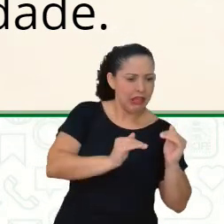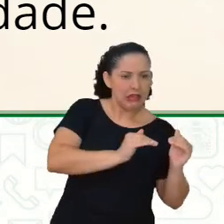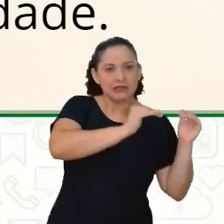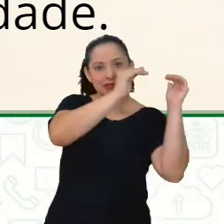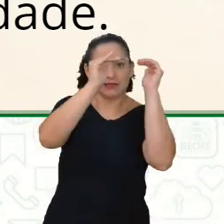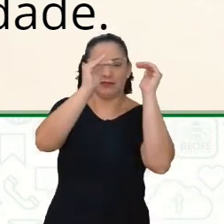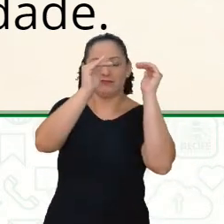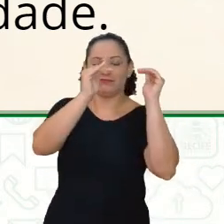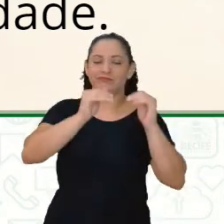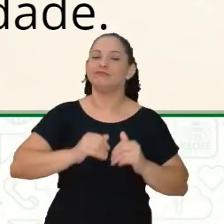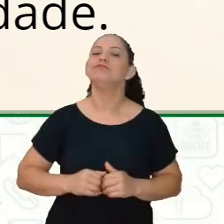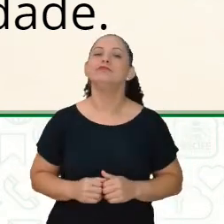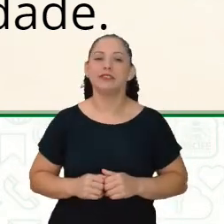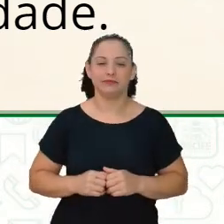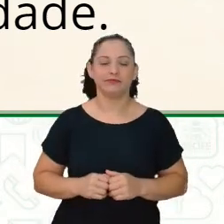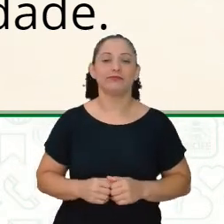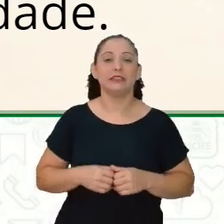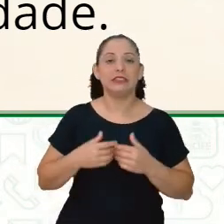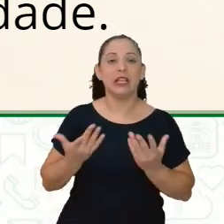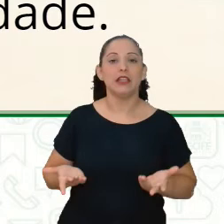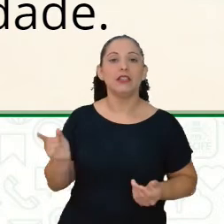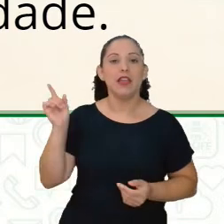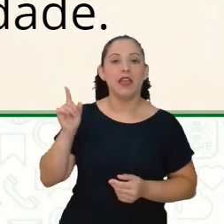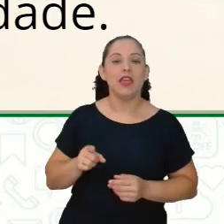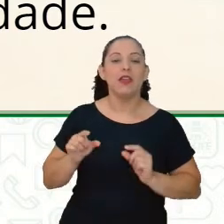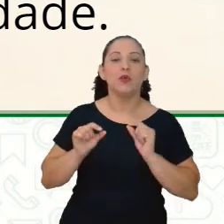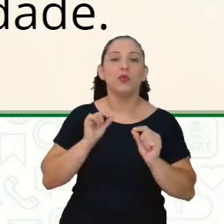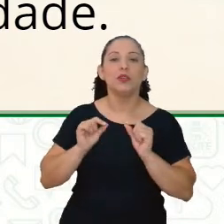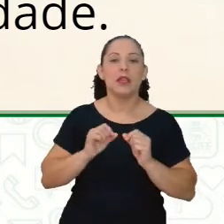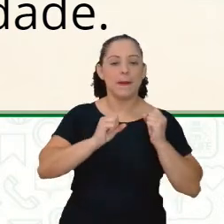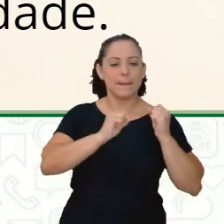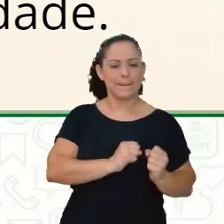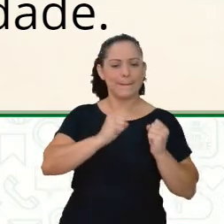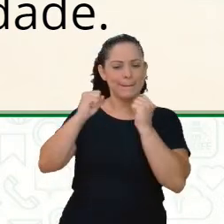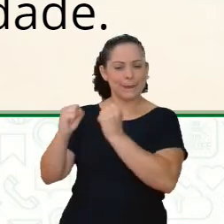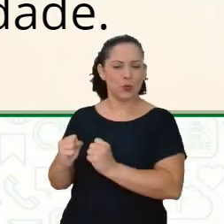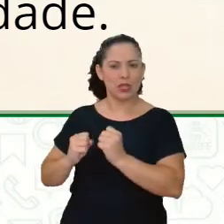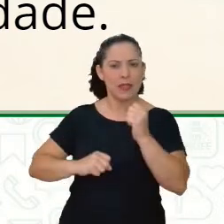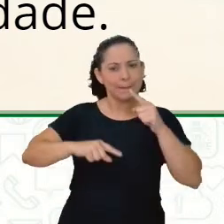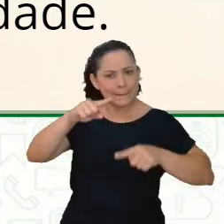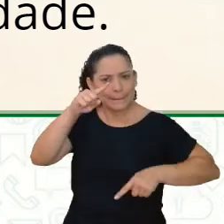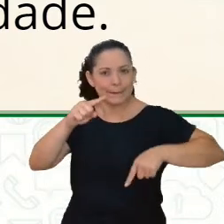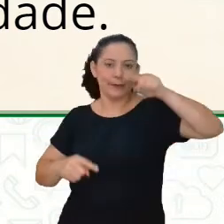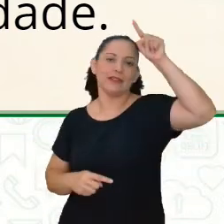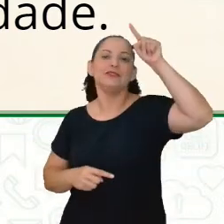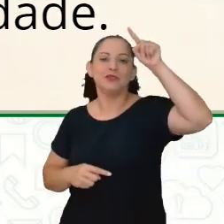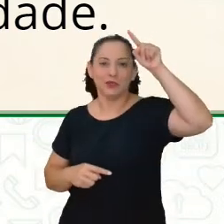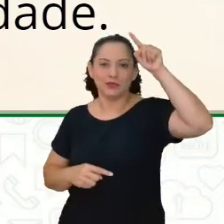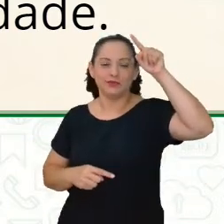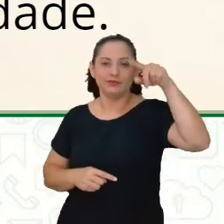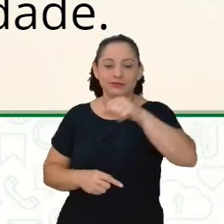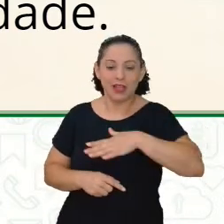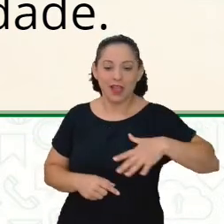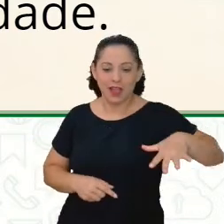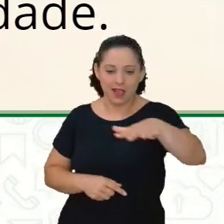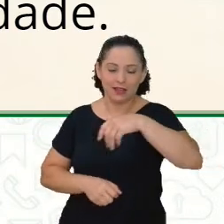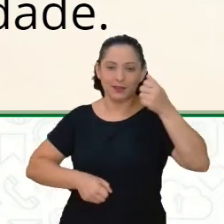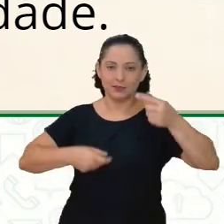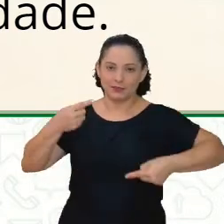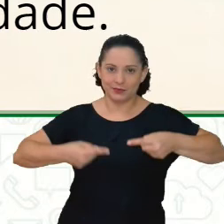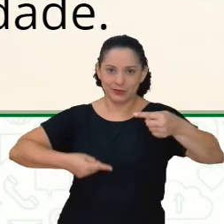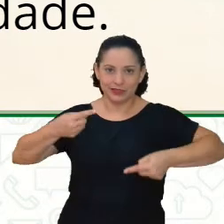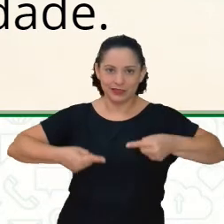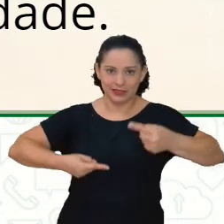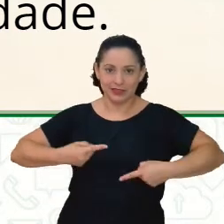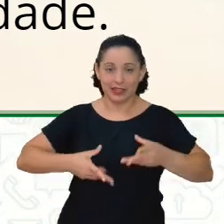nenhum outro poder e, portanto, constitui-se como poder absoluto de uma ação legítima no âmbito político e jurídico